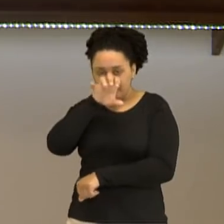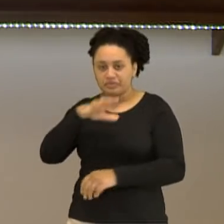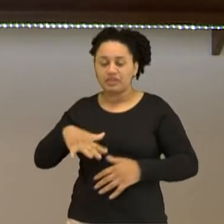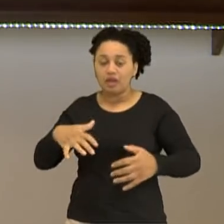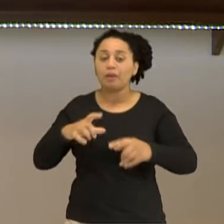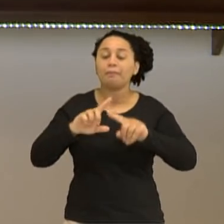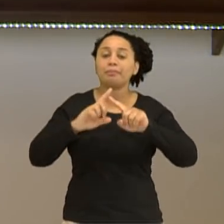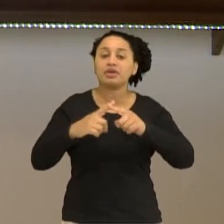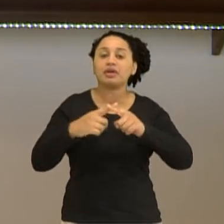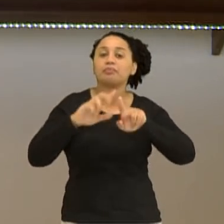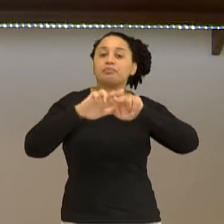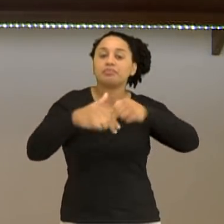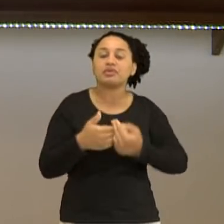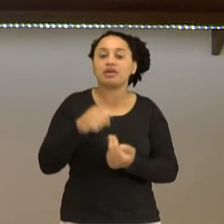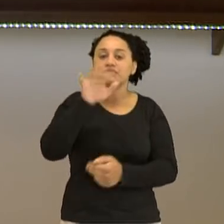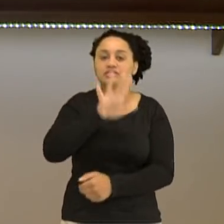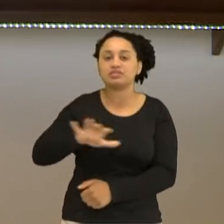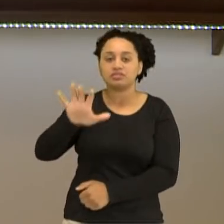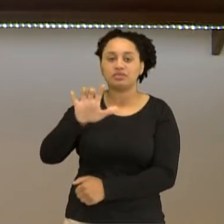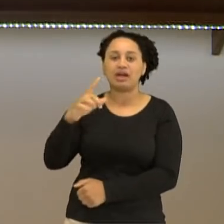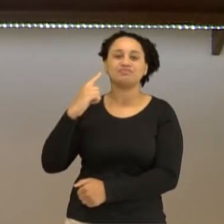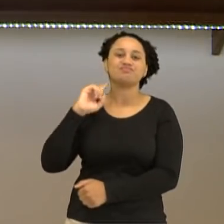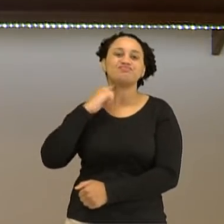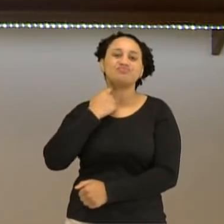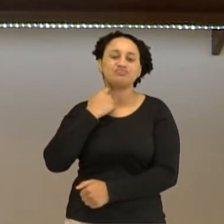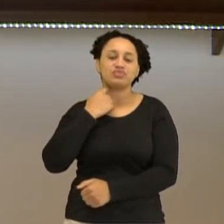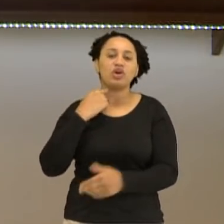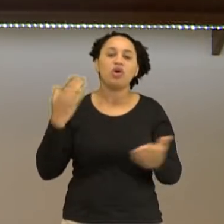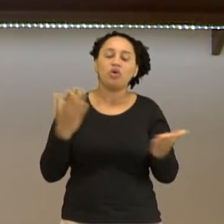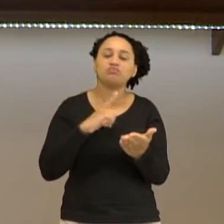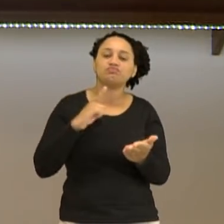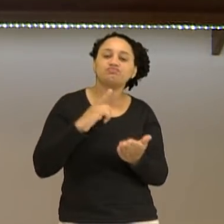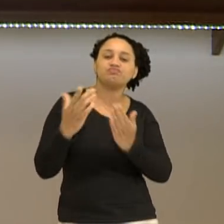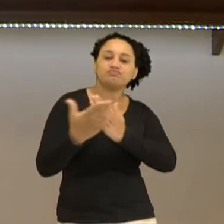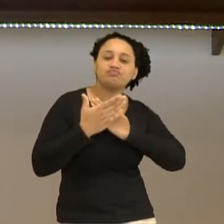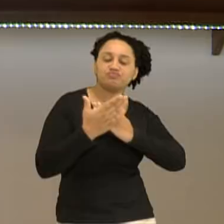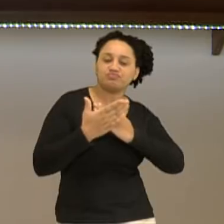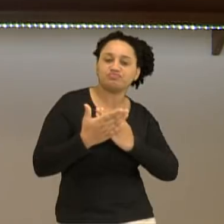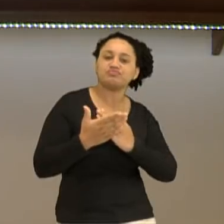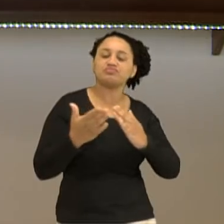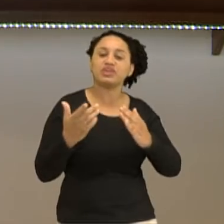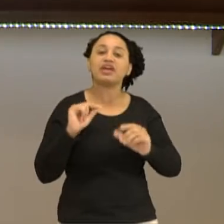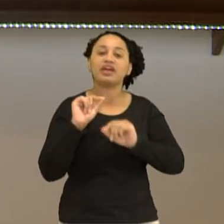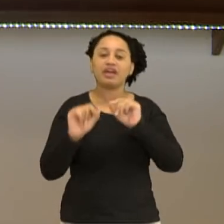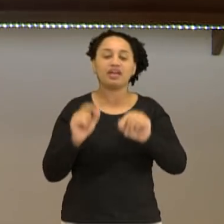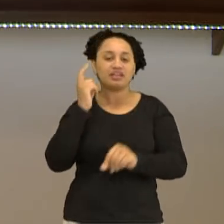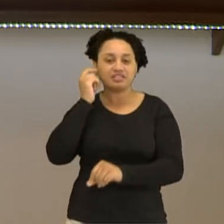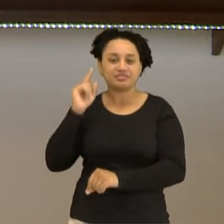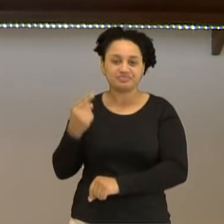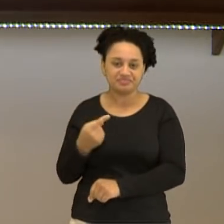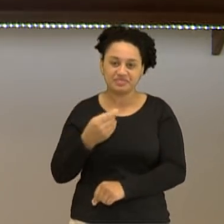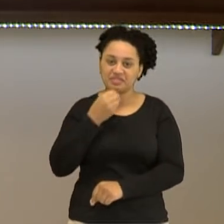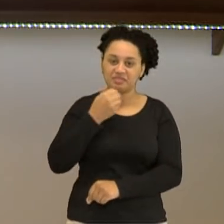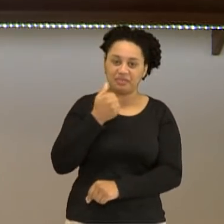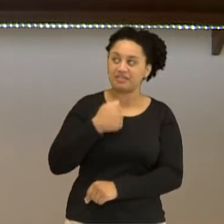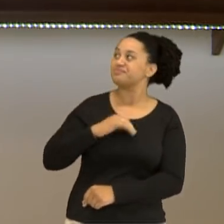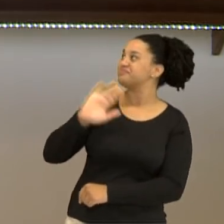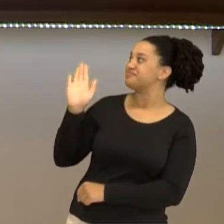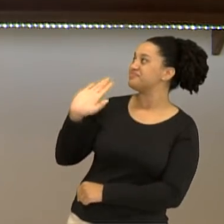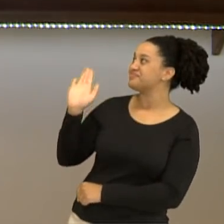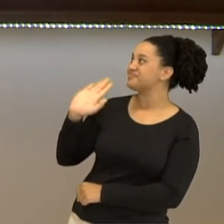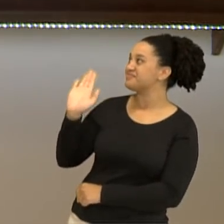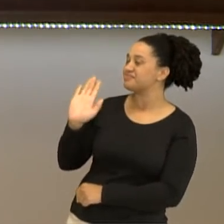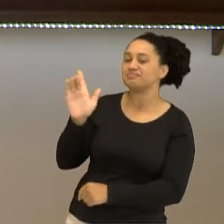ar contaminado. Eu tenho hoje como auxiliar, me ajudando, a Jéssica. Tudo bem, Jéssica? A Jéssica está ali